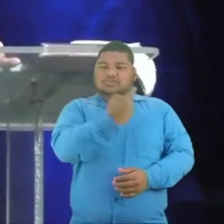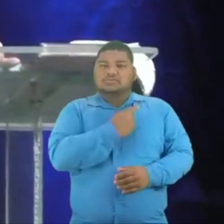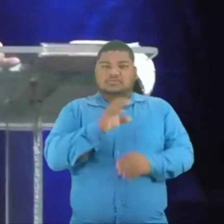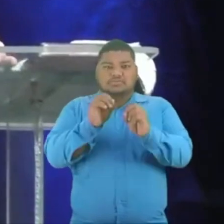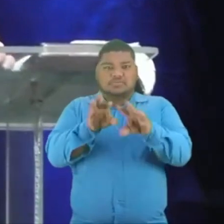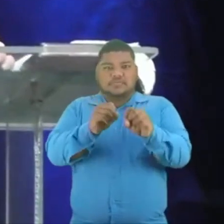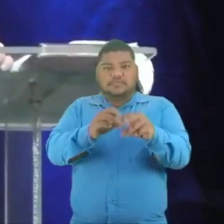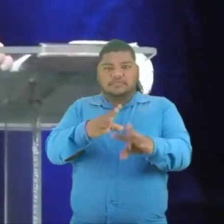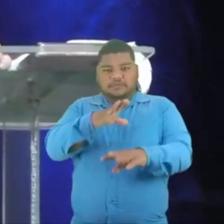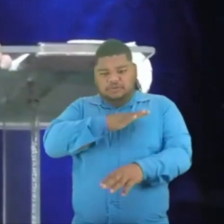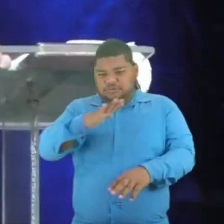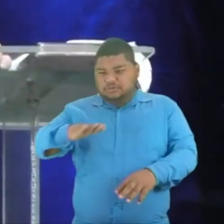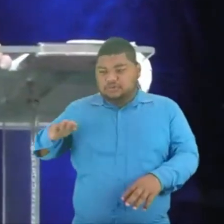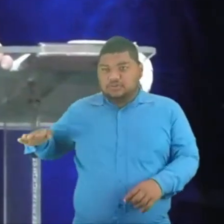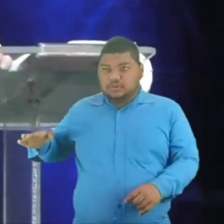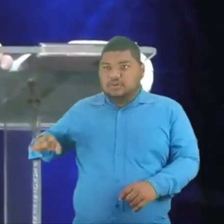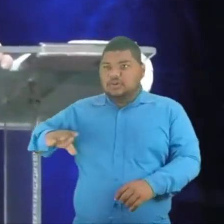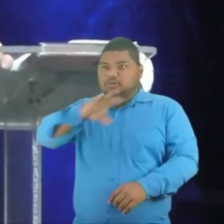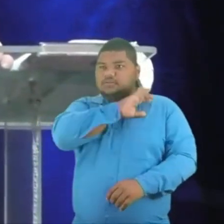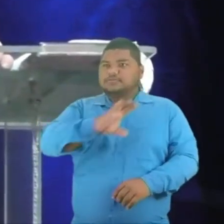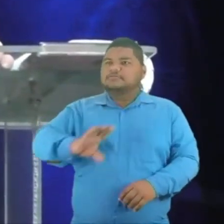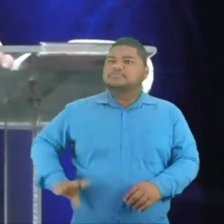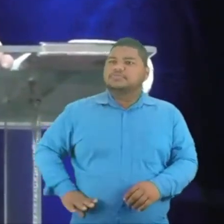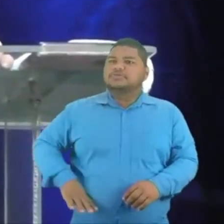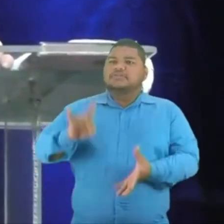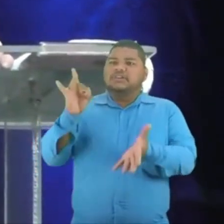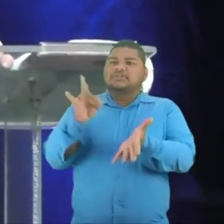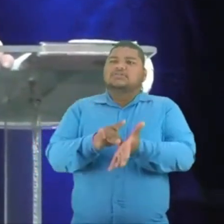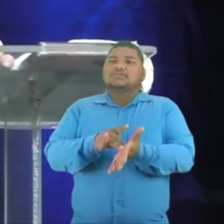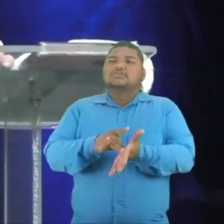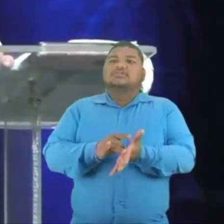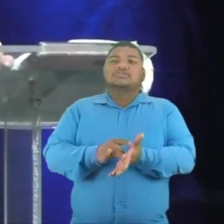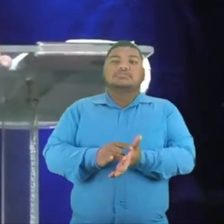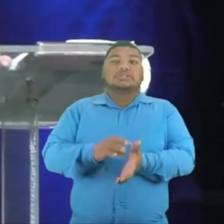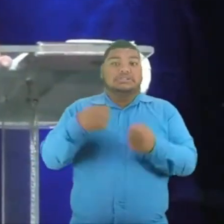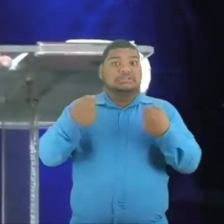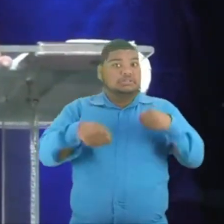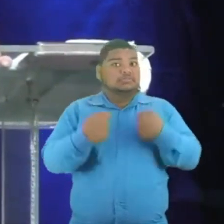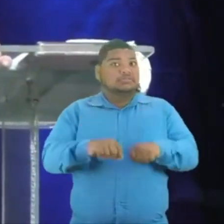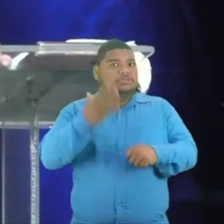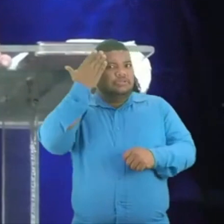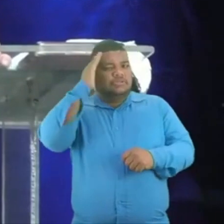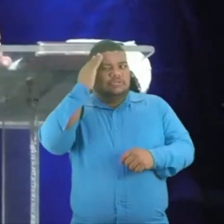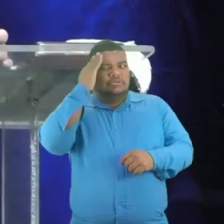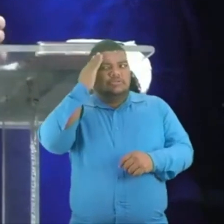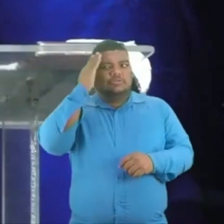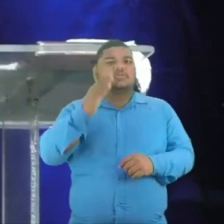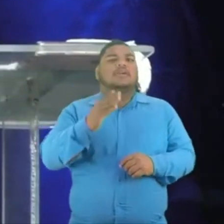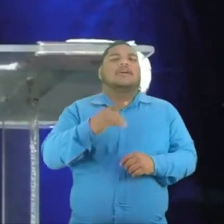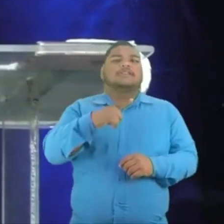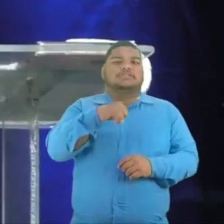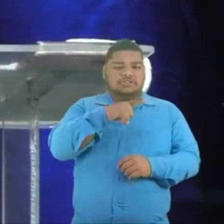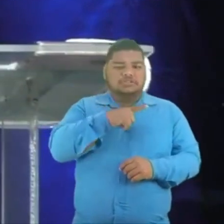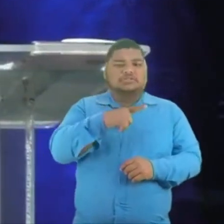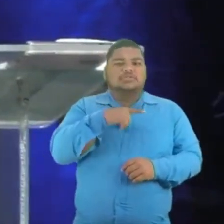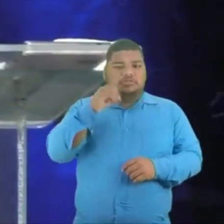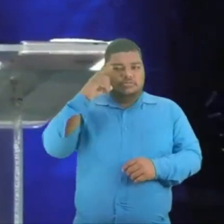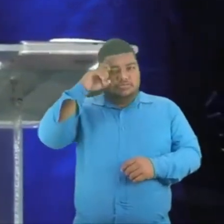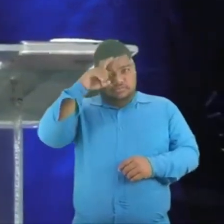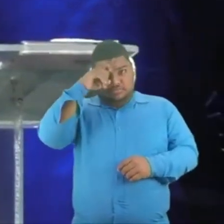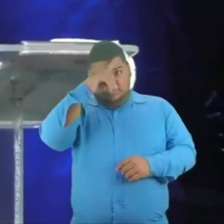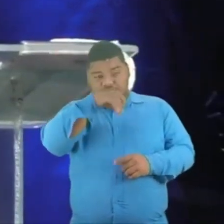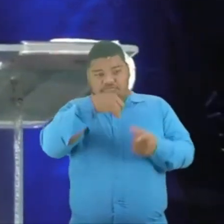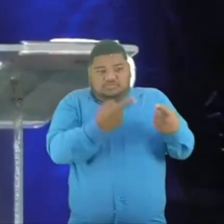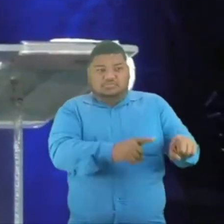os nossos filhos a serem cristãos autênticos, verdadeiros, precisamos entender que um dia nós iremos passar por